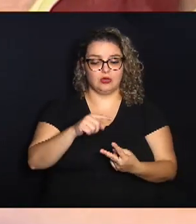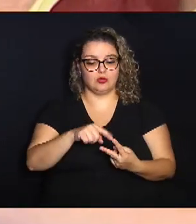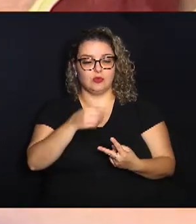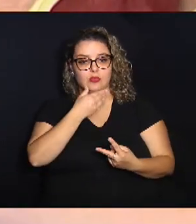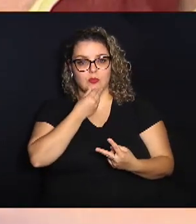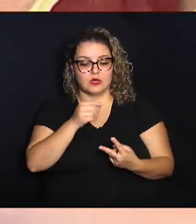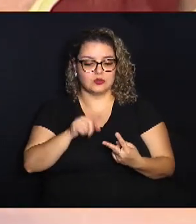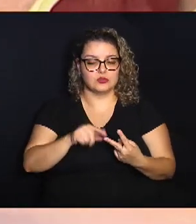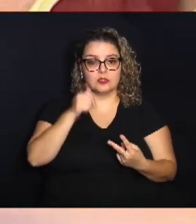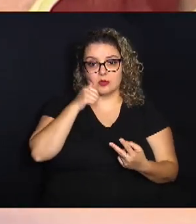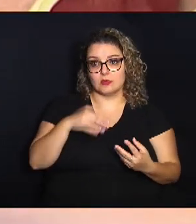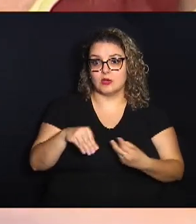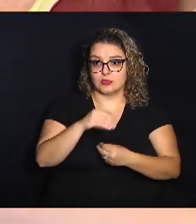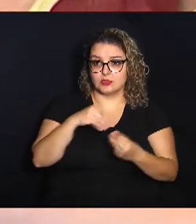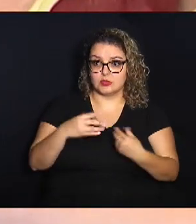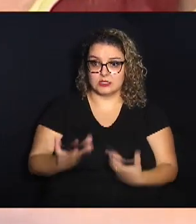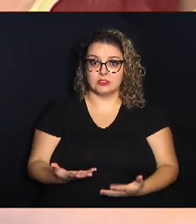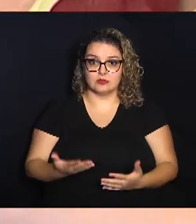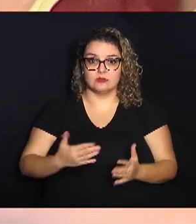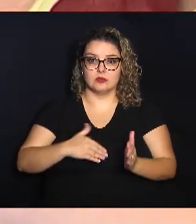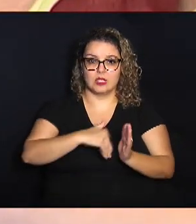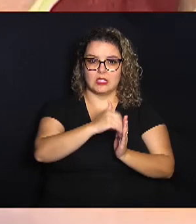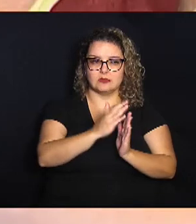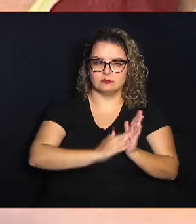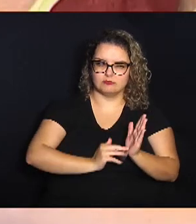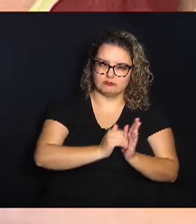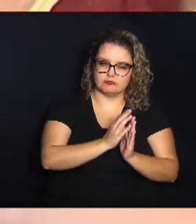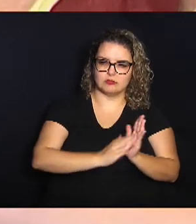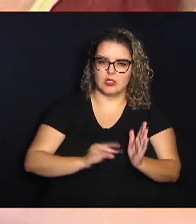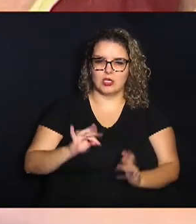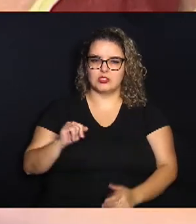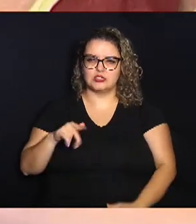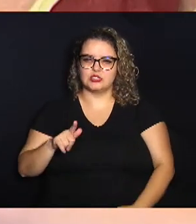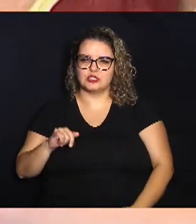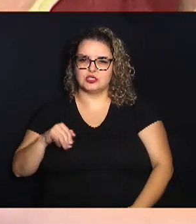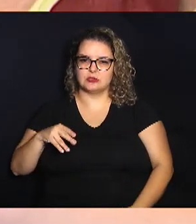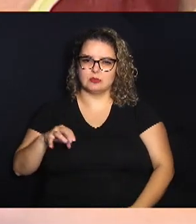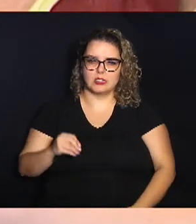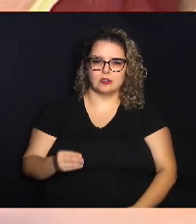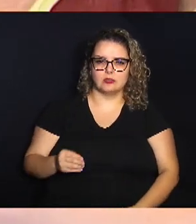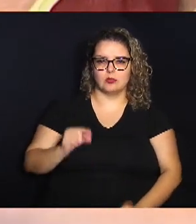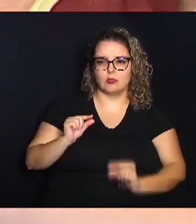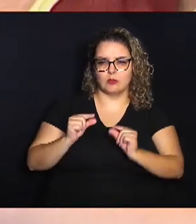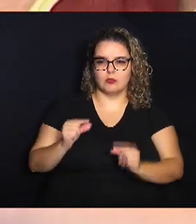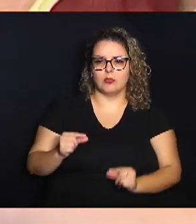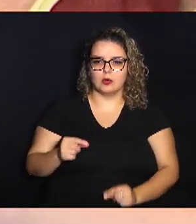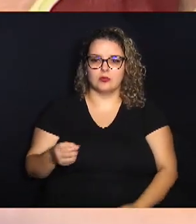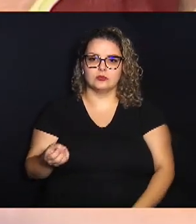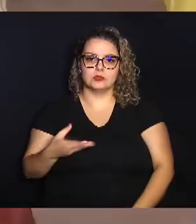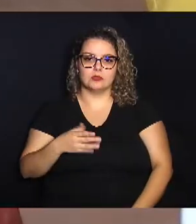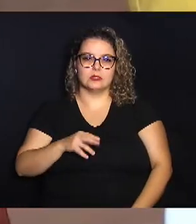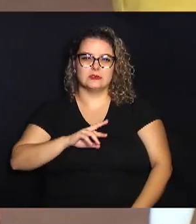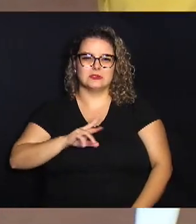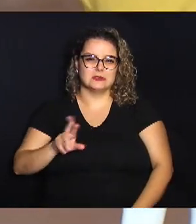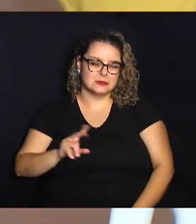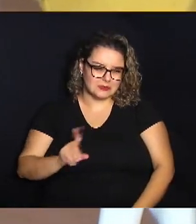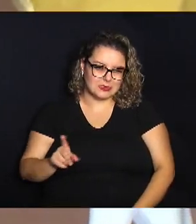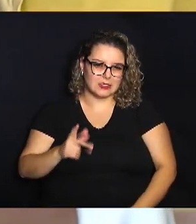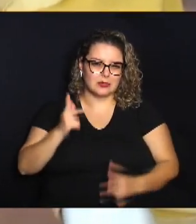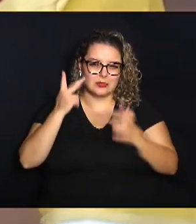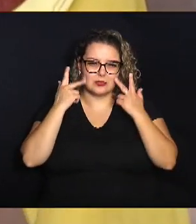utilizar o tingimento natural de uma forma um pouco mais nova, não tão batida no mercado. Geralmente são tons